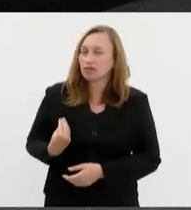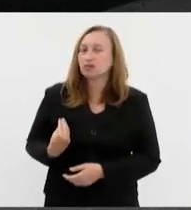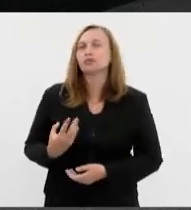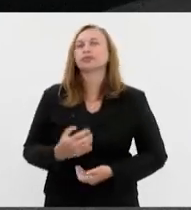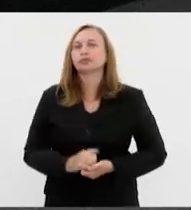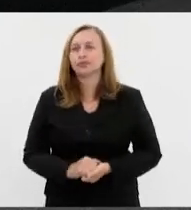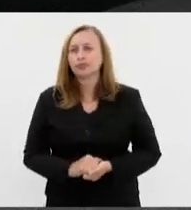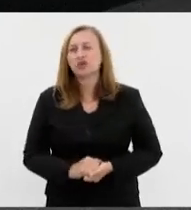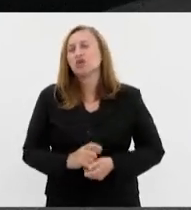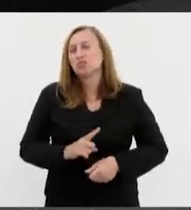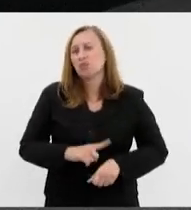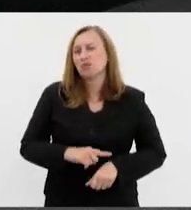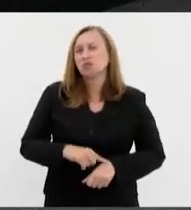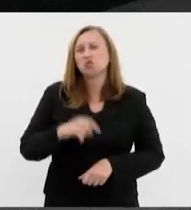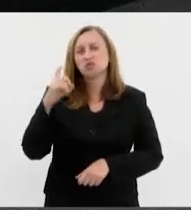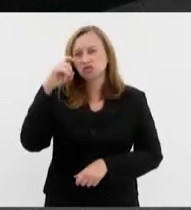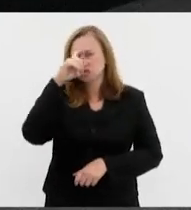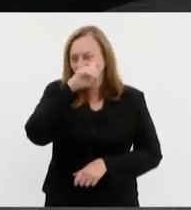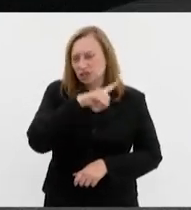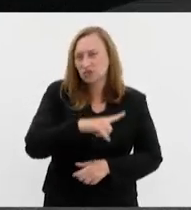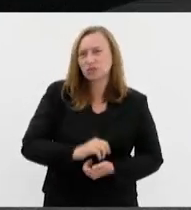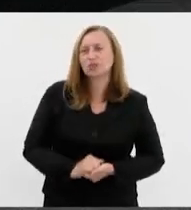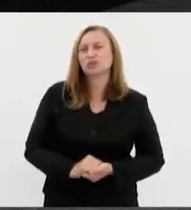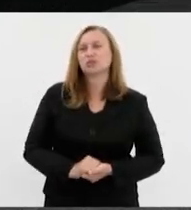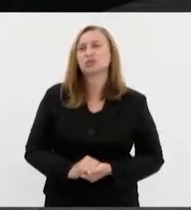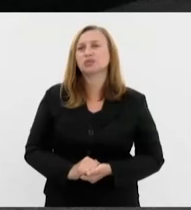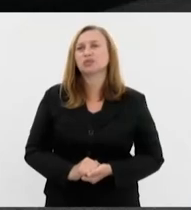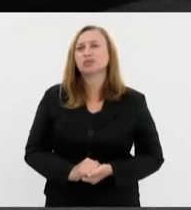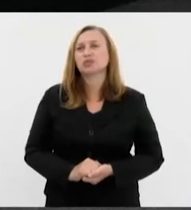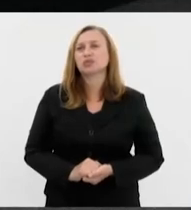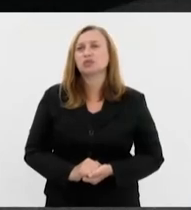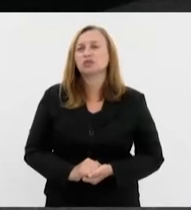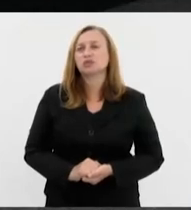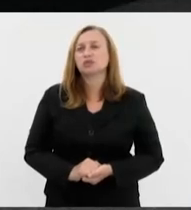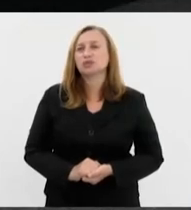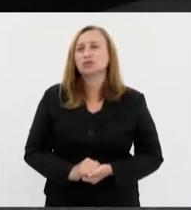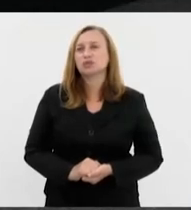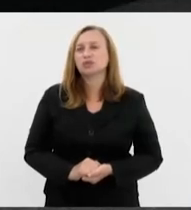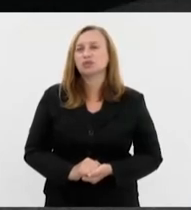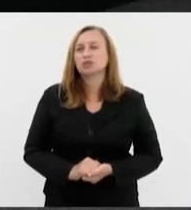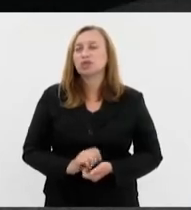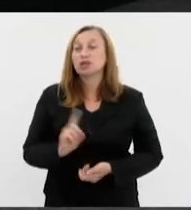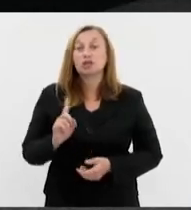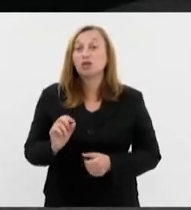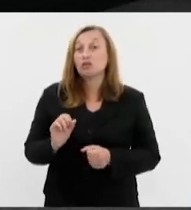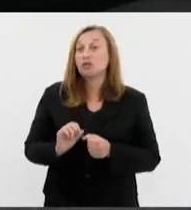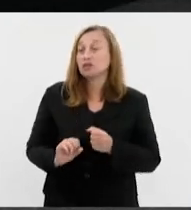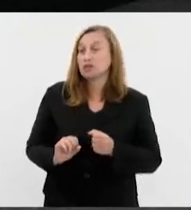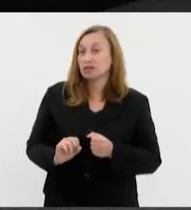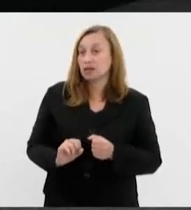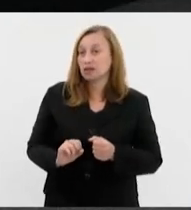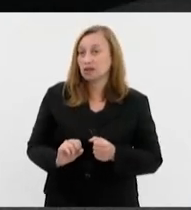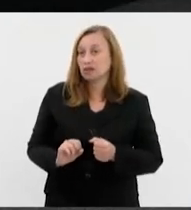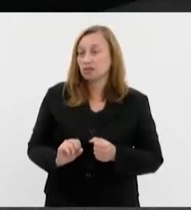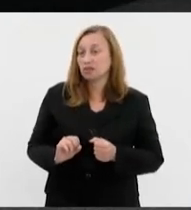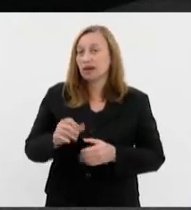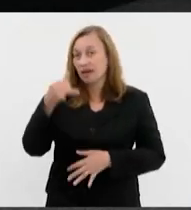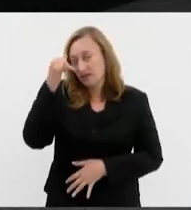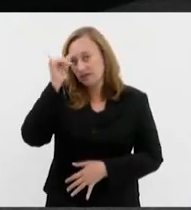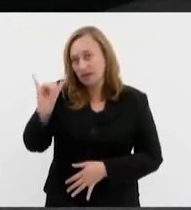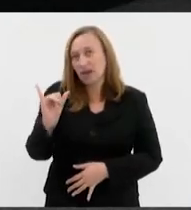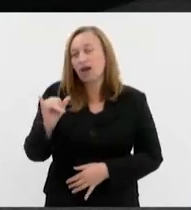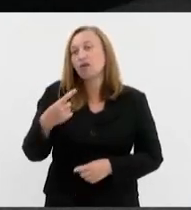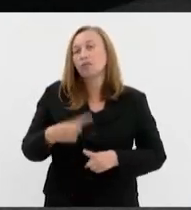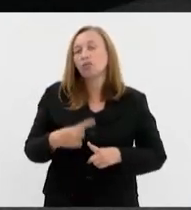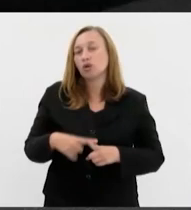extremamente vulnerável diante do que é aquilo que não foi feito em termos de prevenção, né? Porque